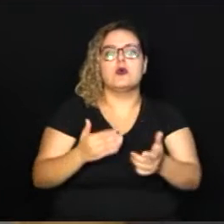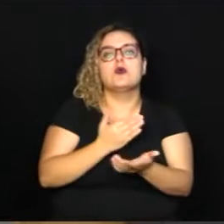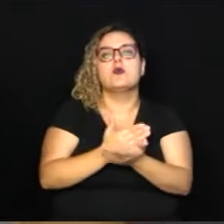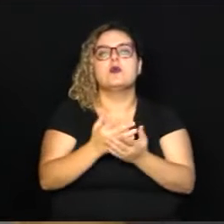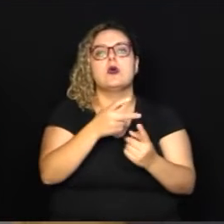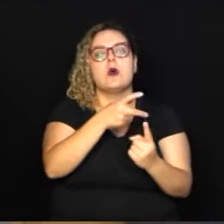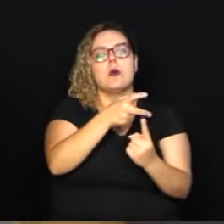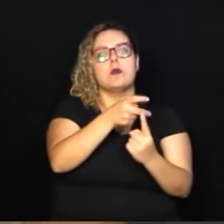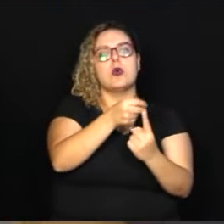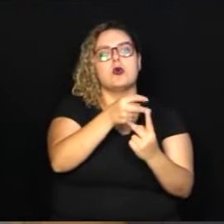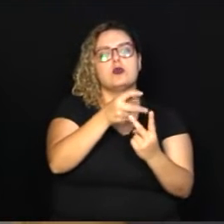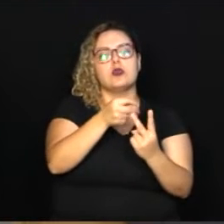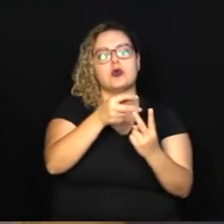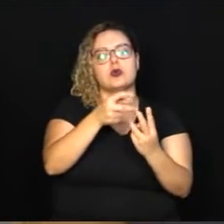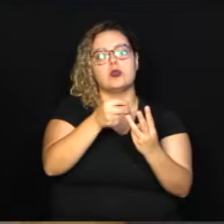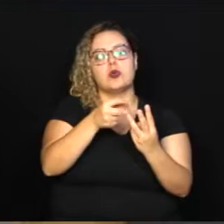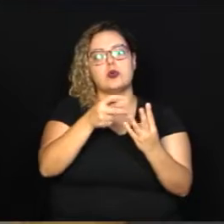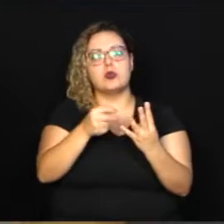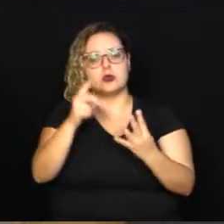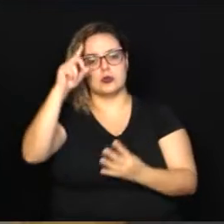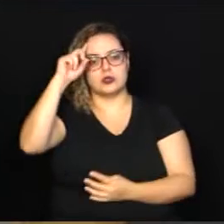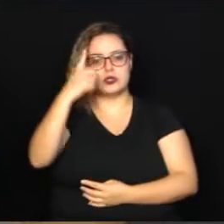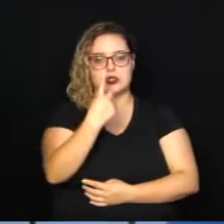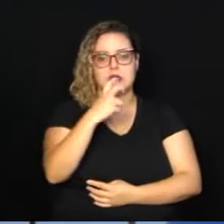vacinados a partir do dia 15 de março.